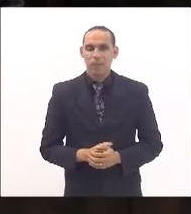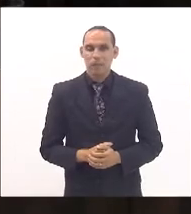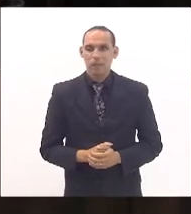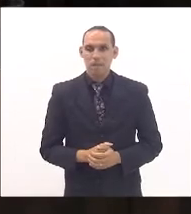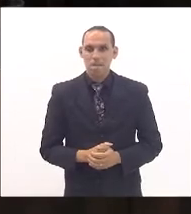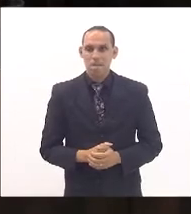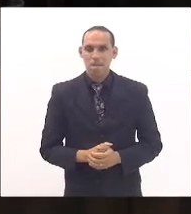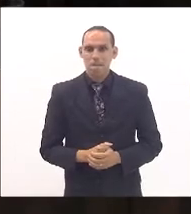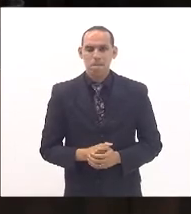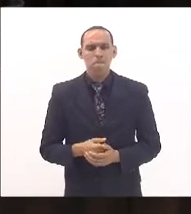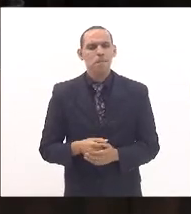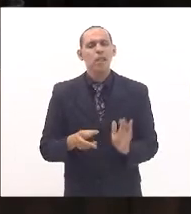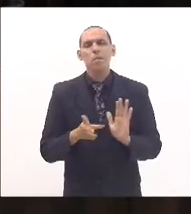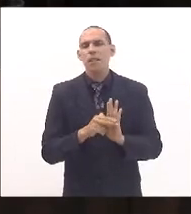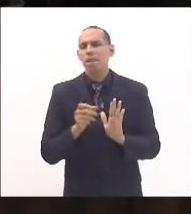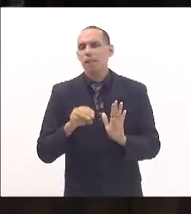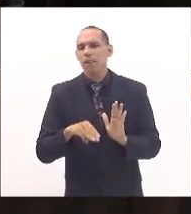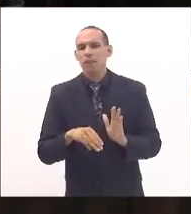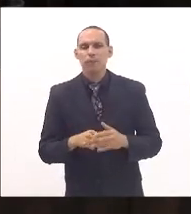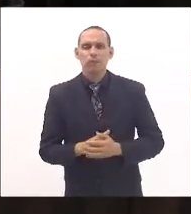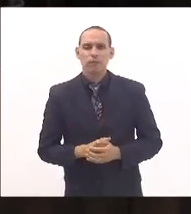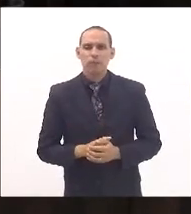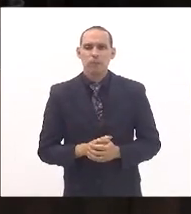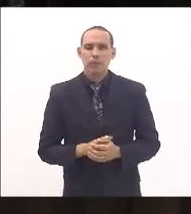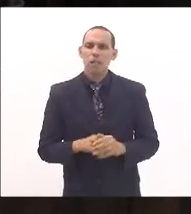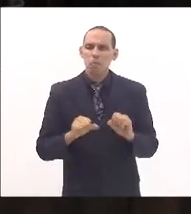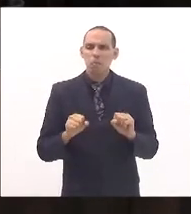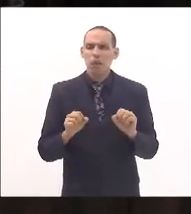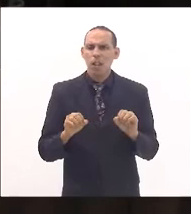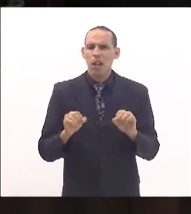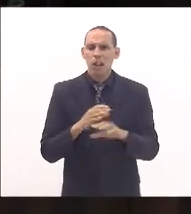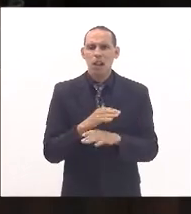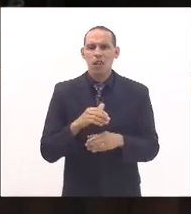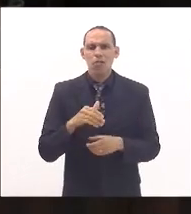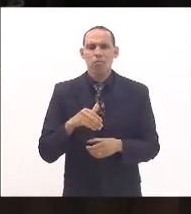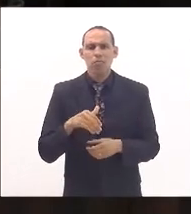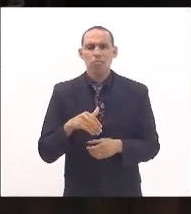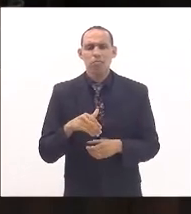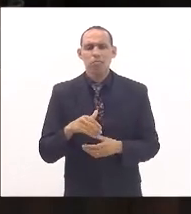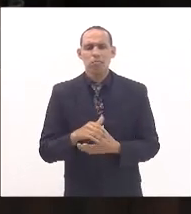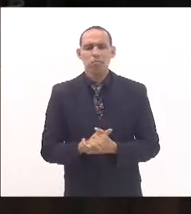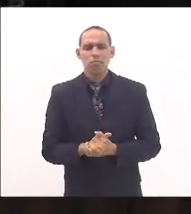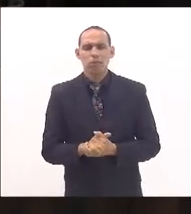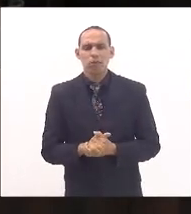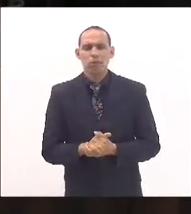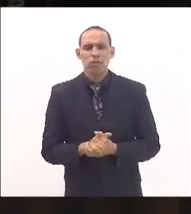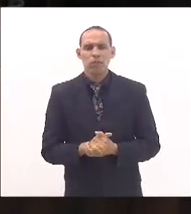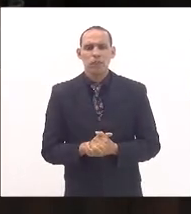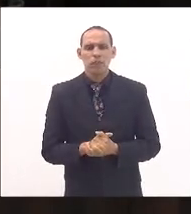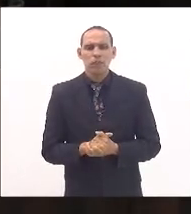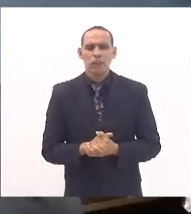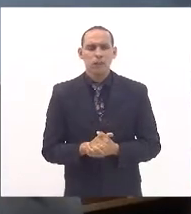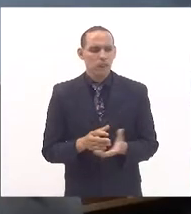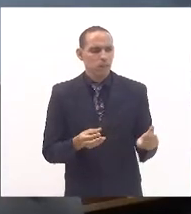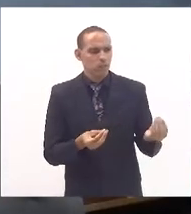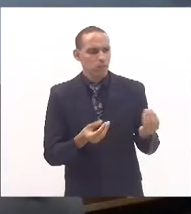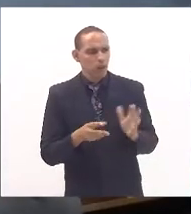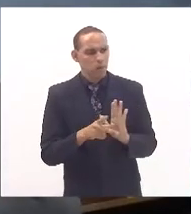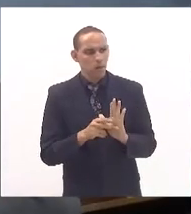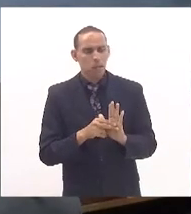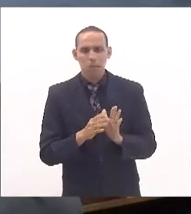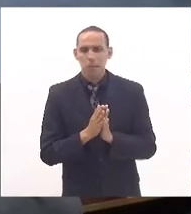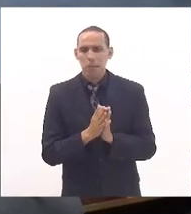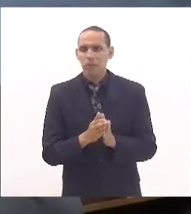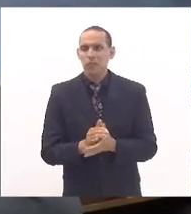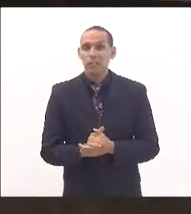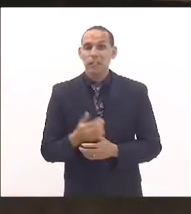Vê quem são as emendas. Podia terminar essa votação hoje? Deixa eu dar as emendas, por favor, Marquinhos. Senhor